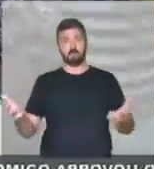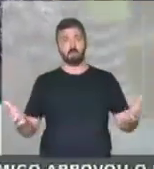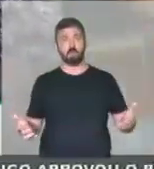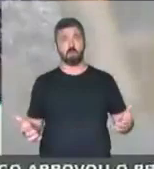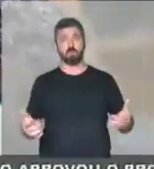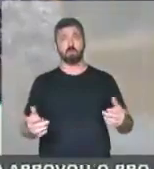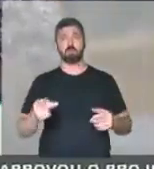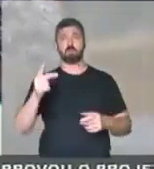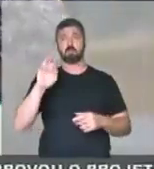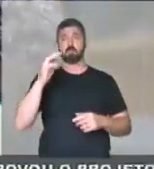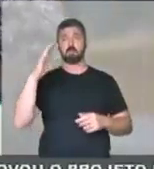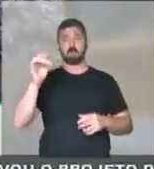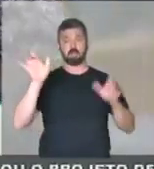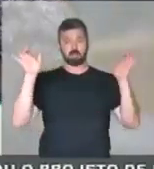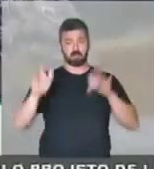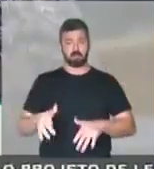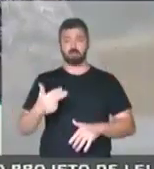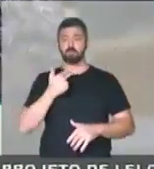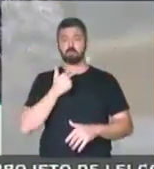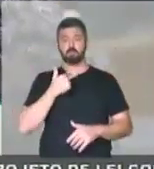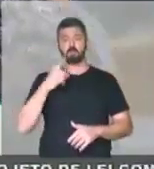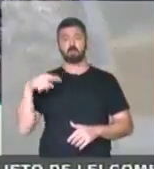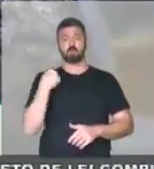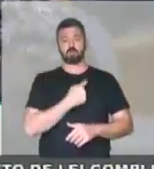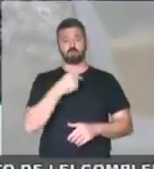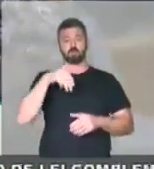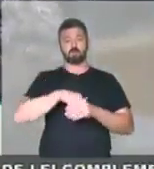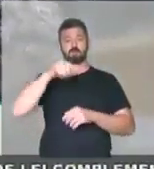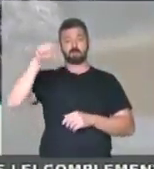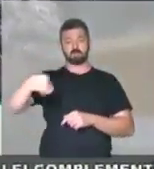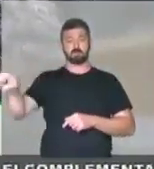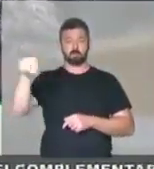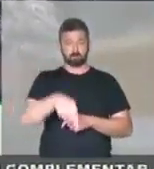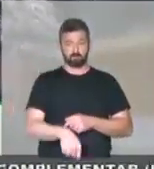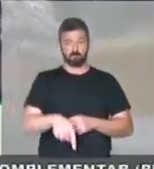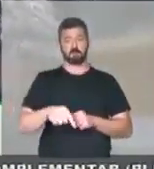Os praças não podem ser abandonados, o pessoal vota sim para que venha para o plenário. Cidadania.